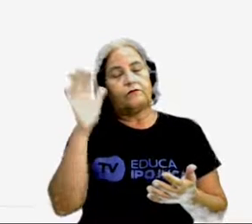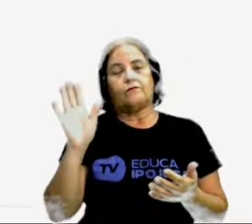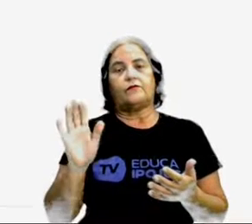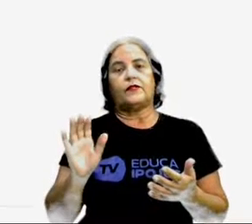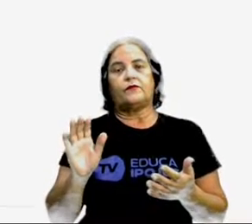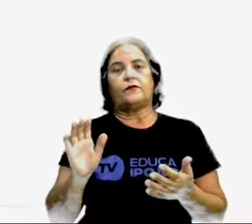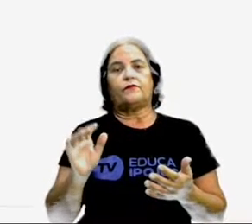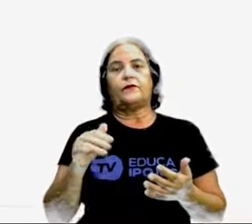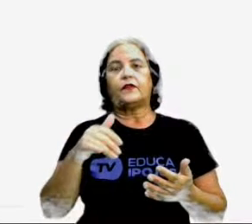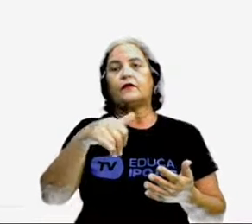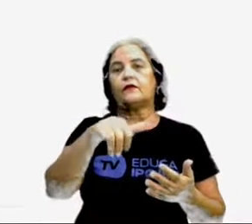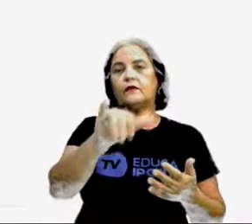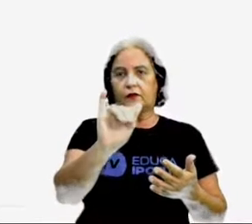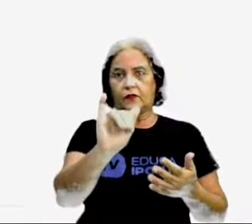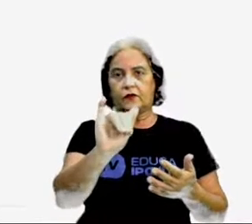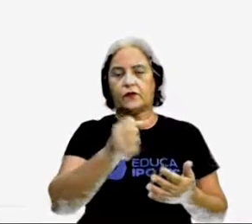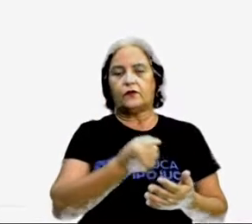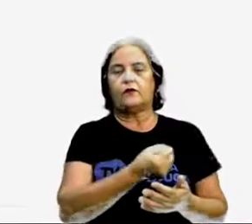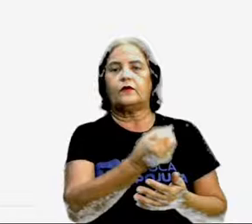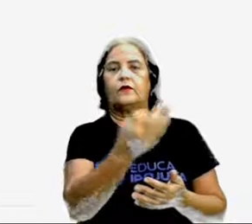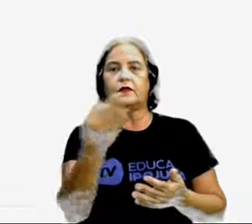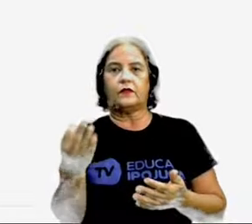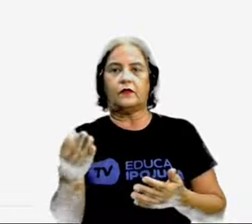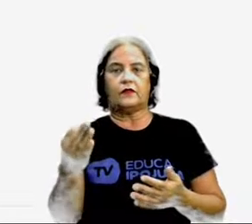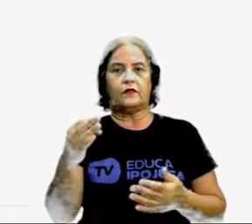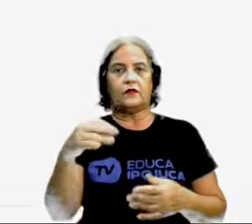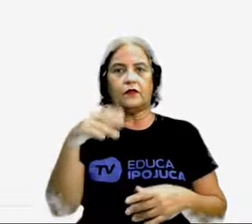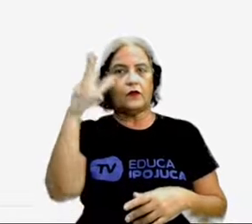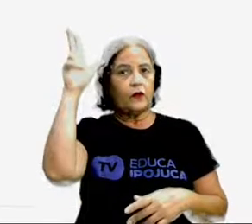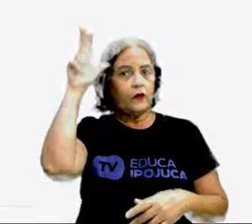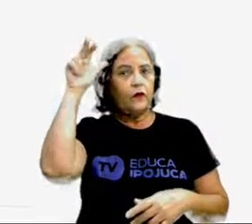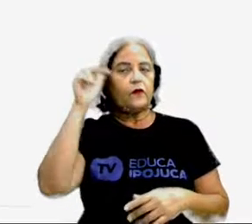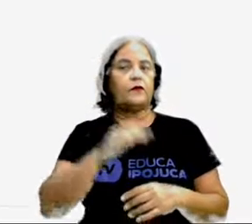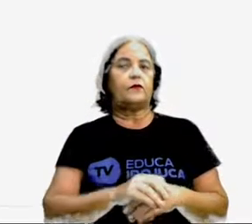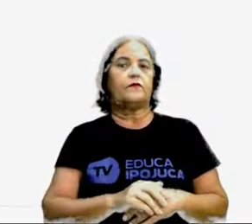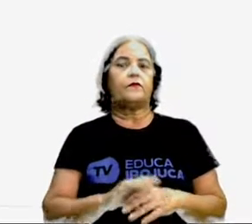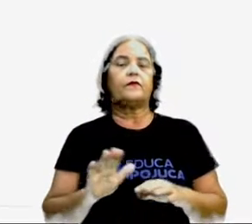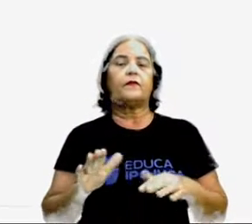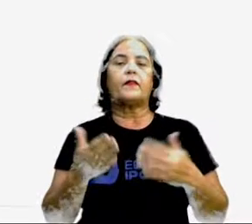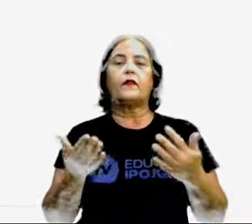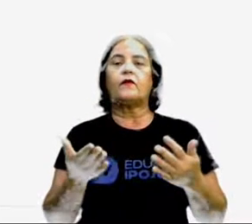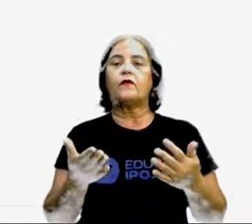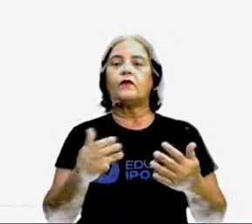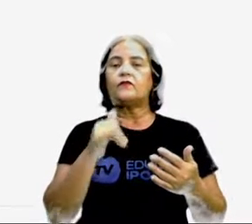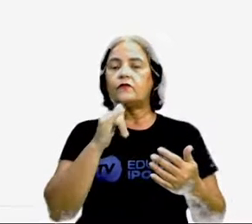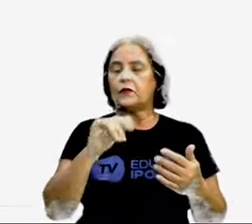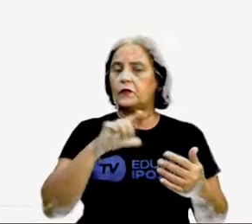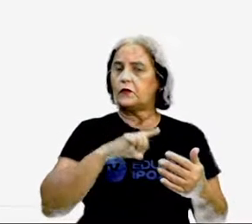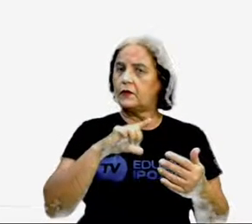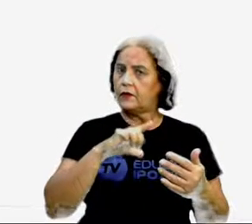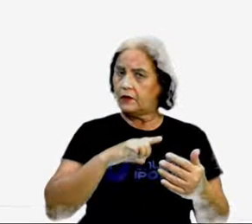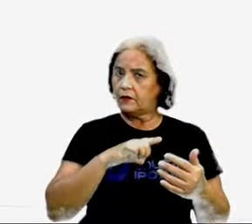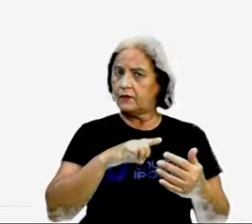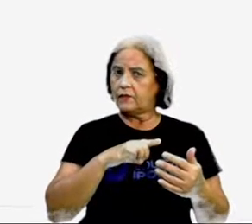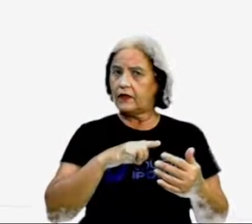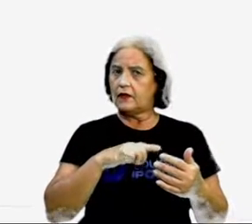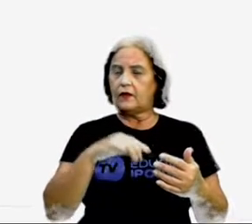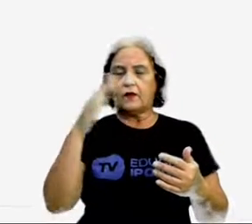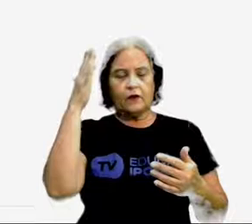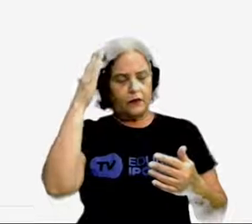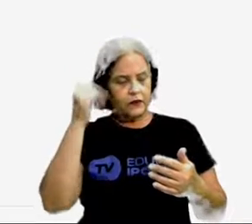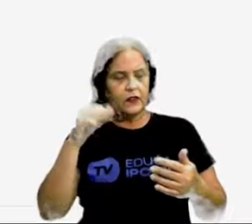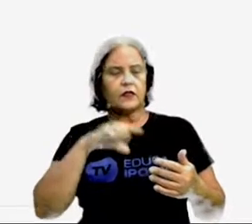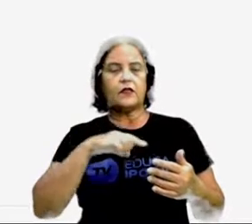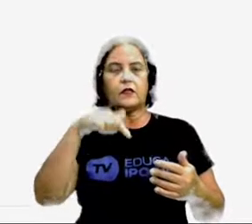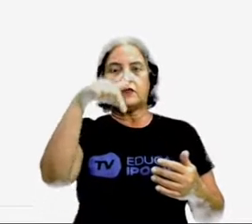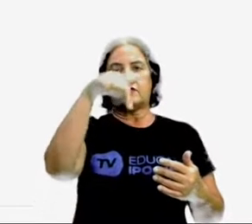y, a quantidade de coelhos. Quais informações que eu tenho? Eu sei que tem 7 cabeças